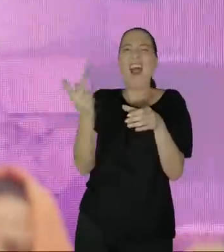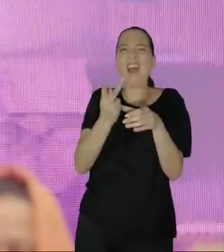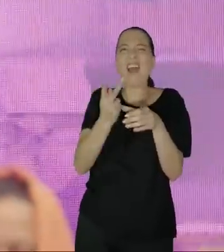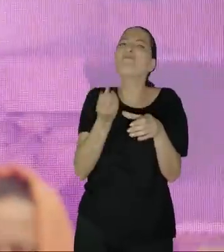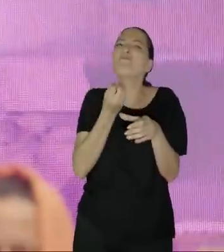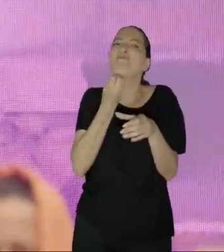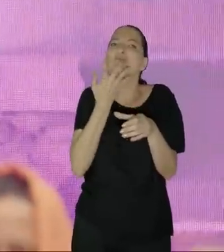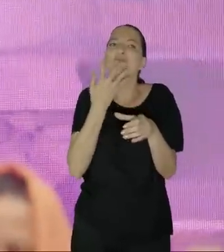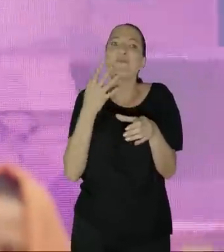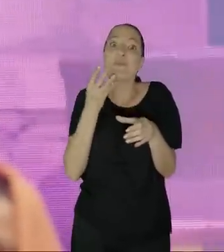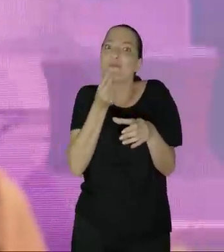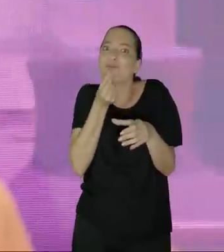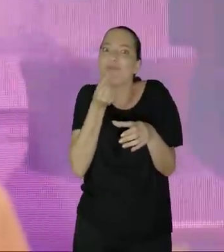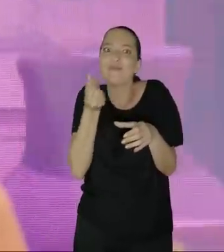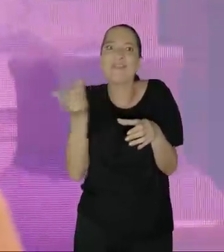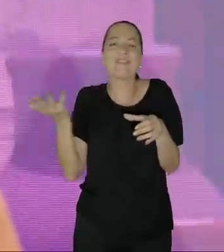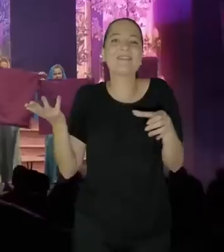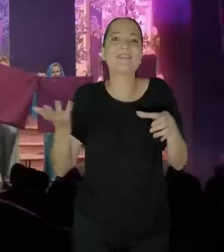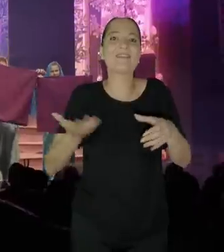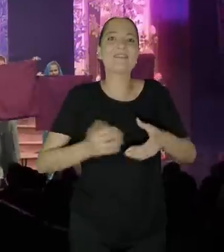odres e nem o vinho.